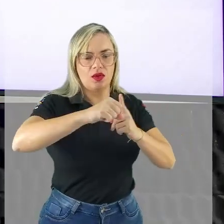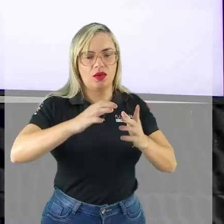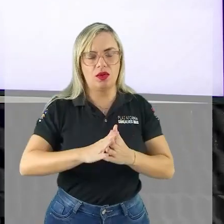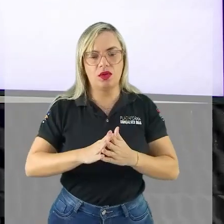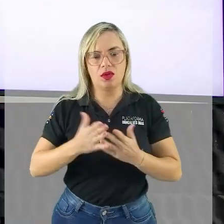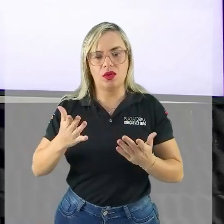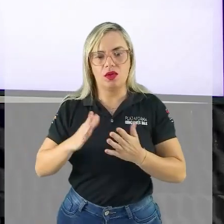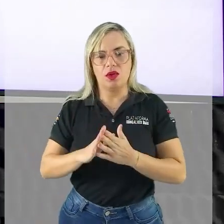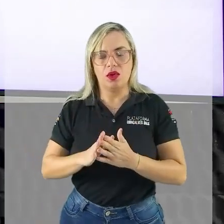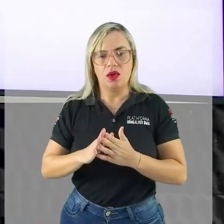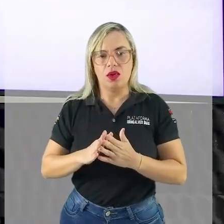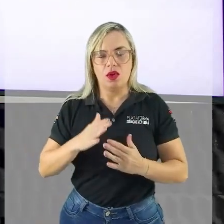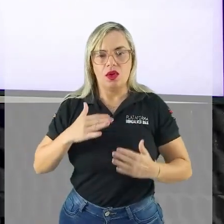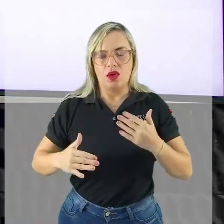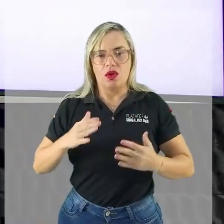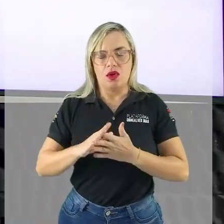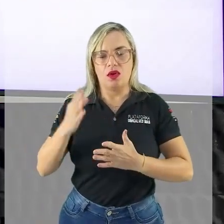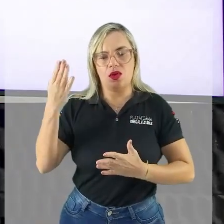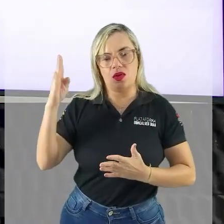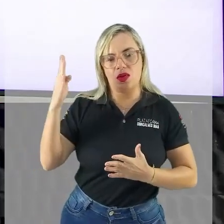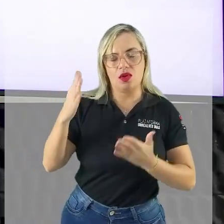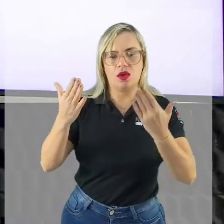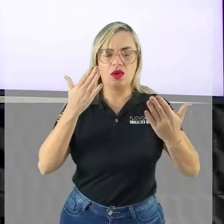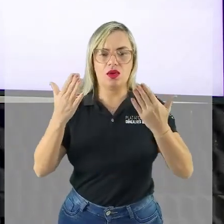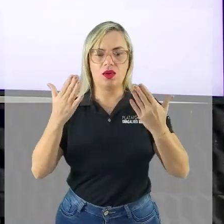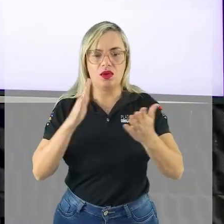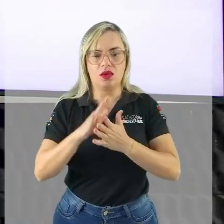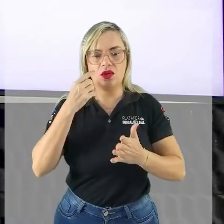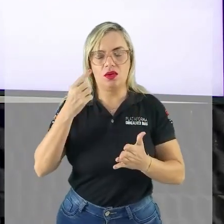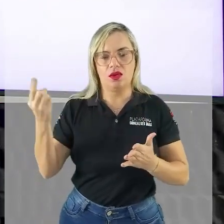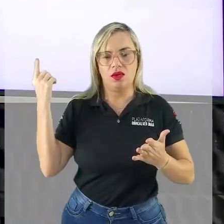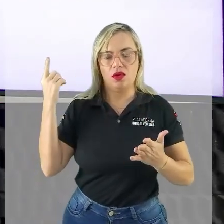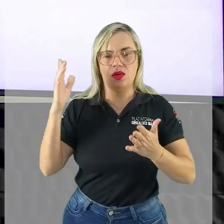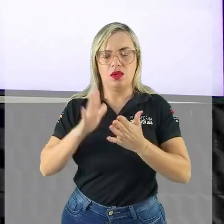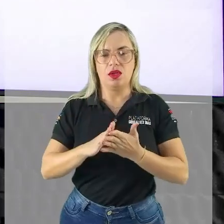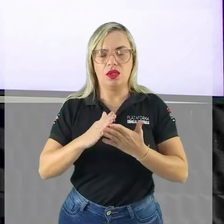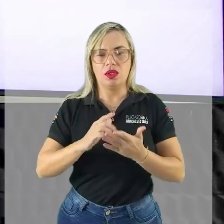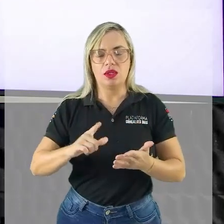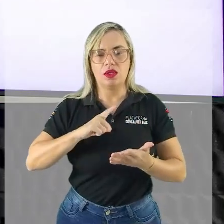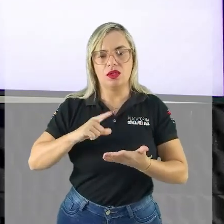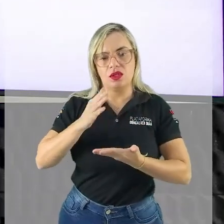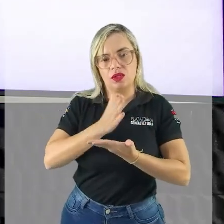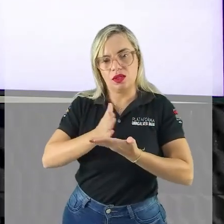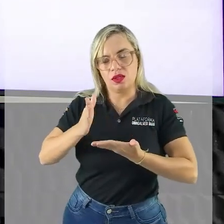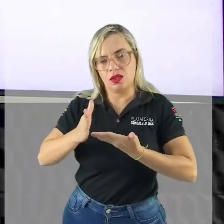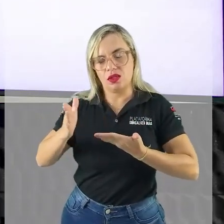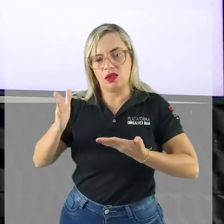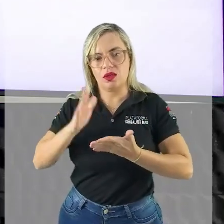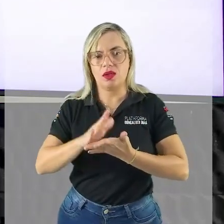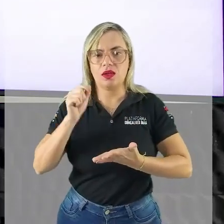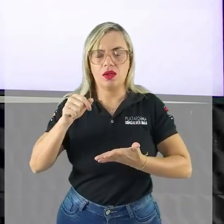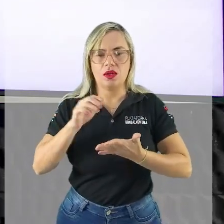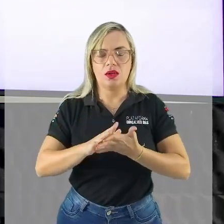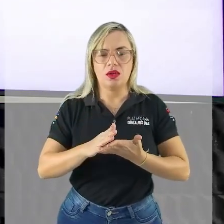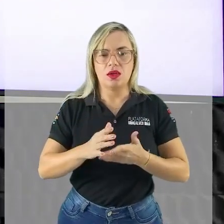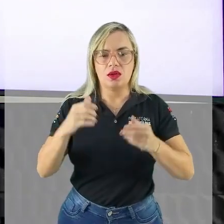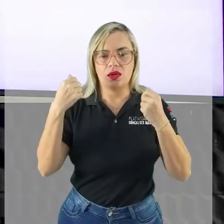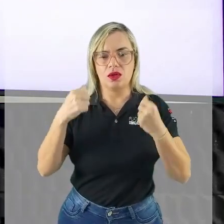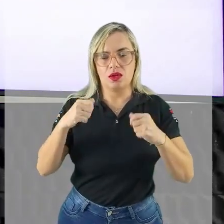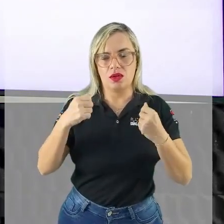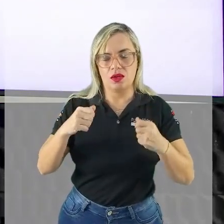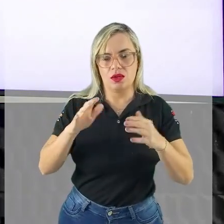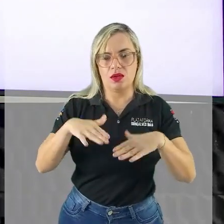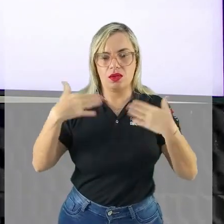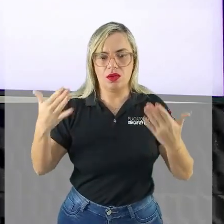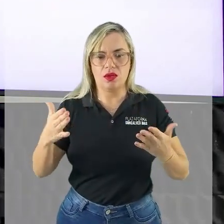corpo biológico e que, como um grande corpo biológico, há partes. Essas partes precisam estar